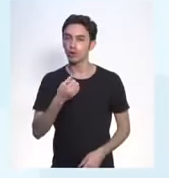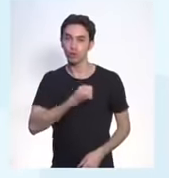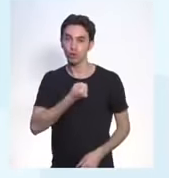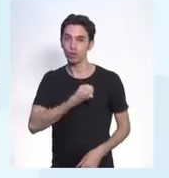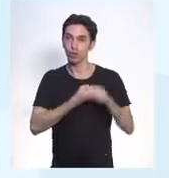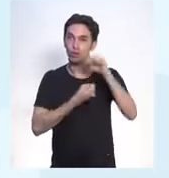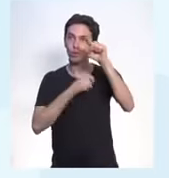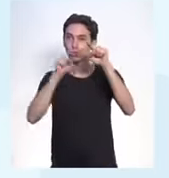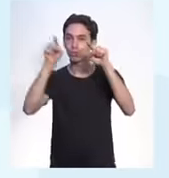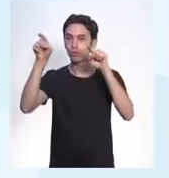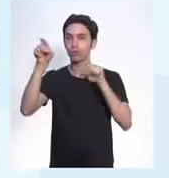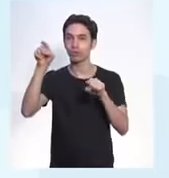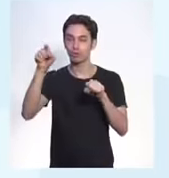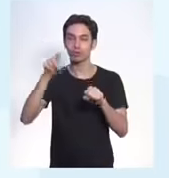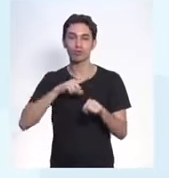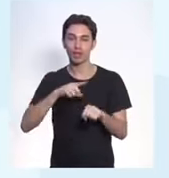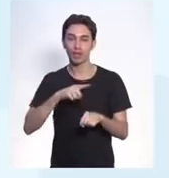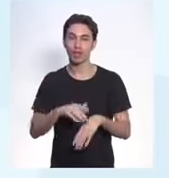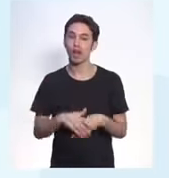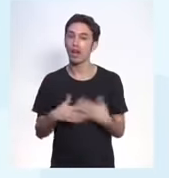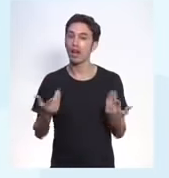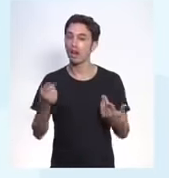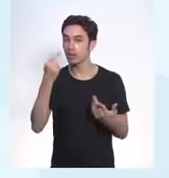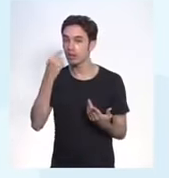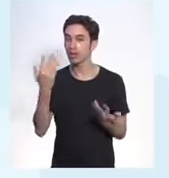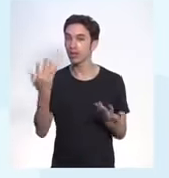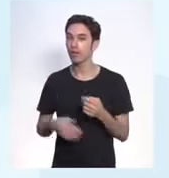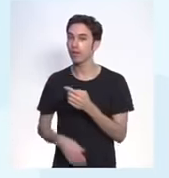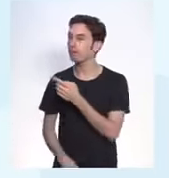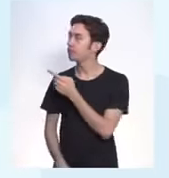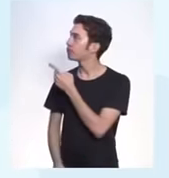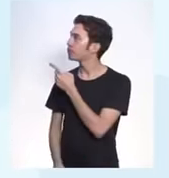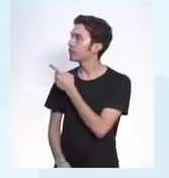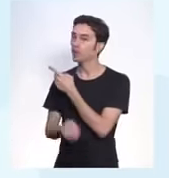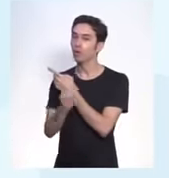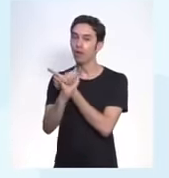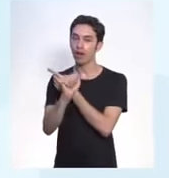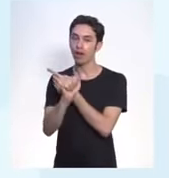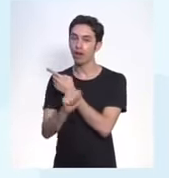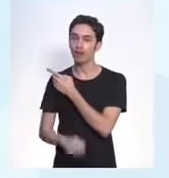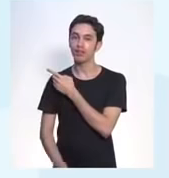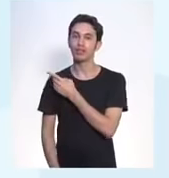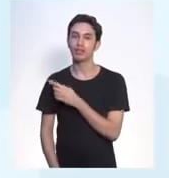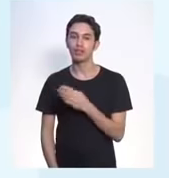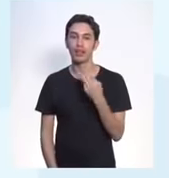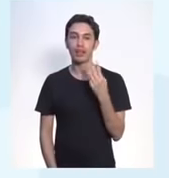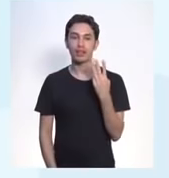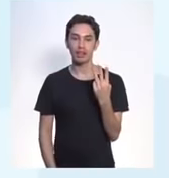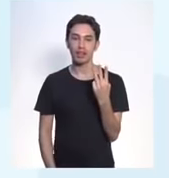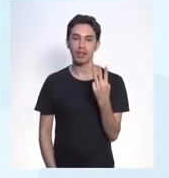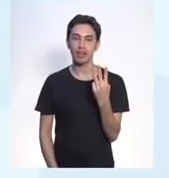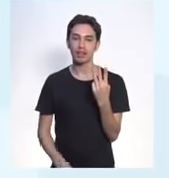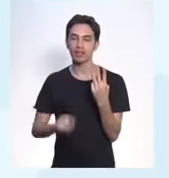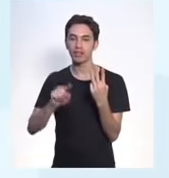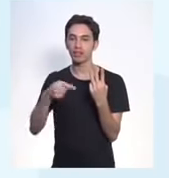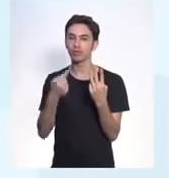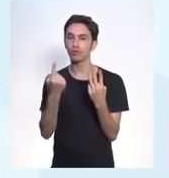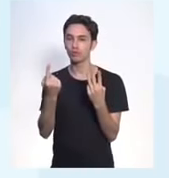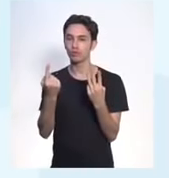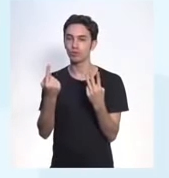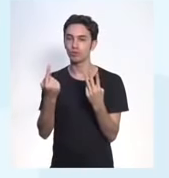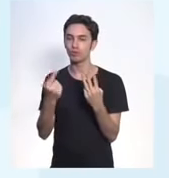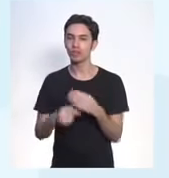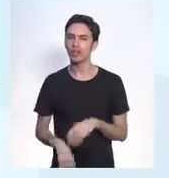esses pares ordenados aí Tony vão ser o seguinte ó O ponto A que era aqui virou esse a 1 para